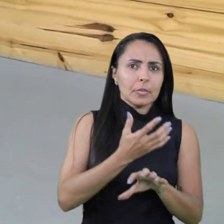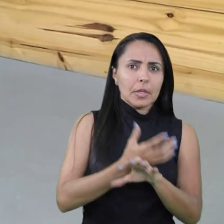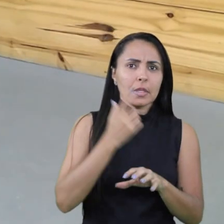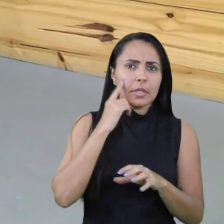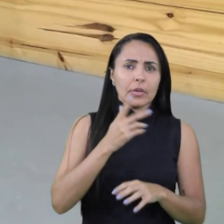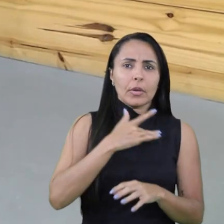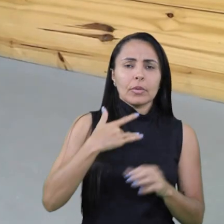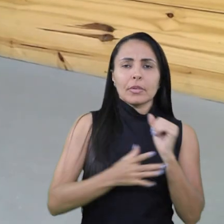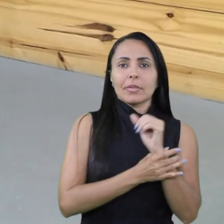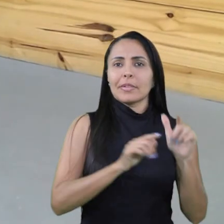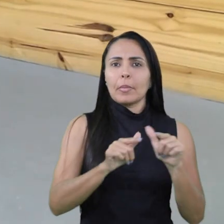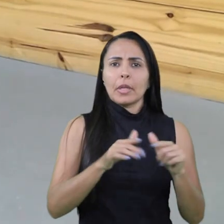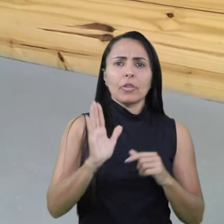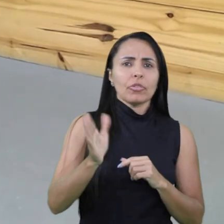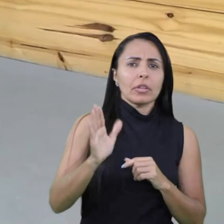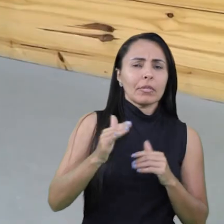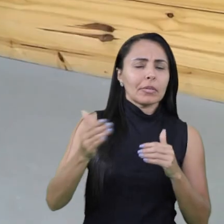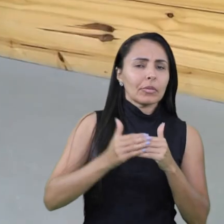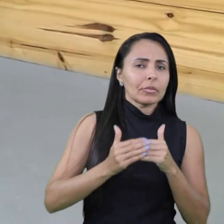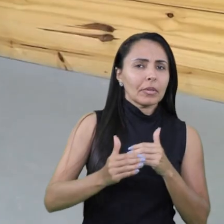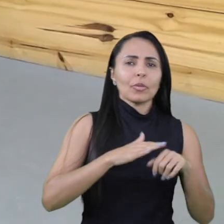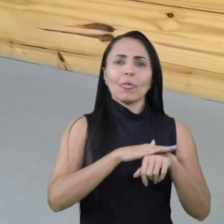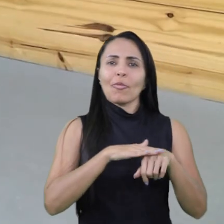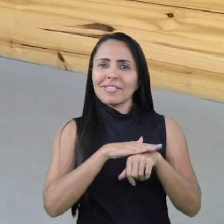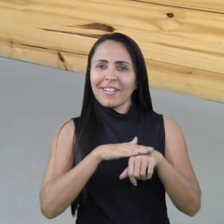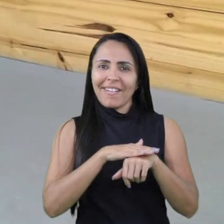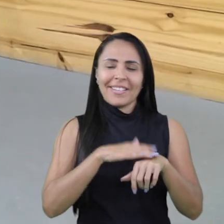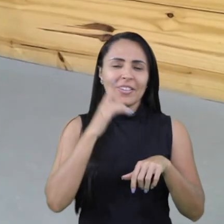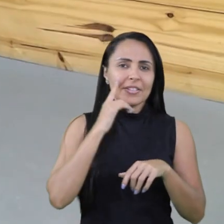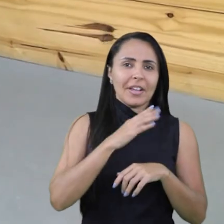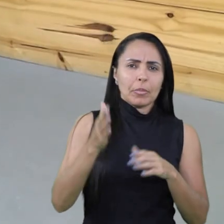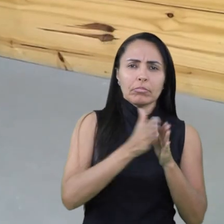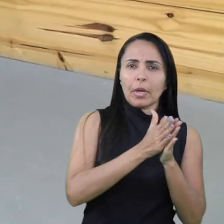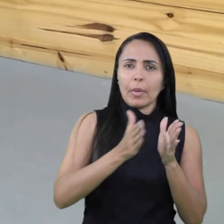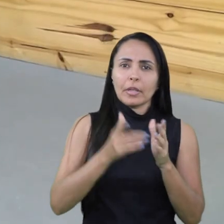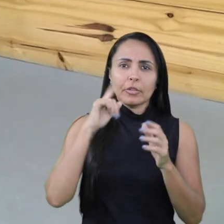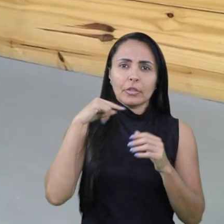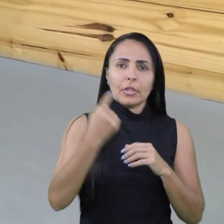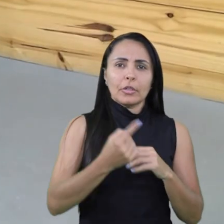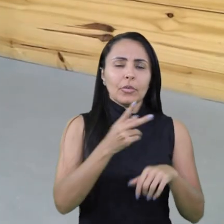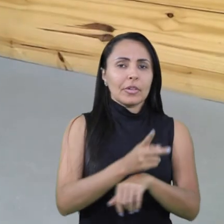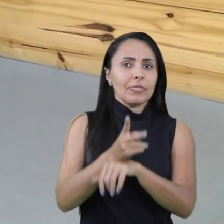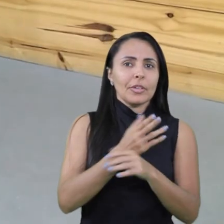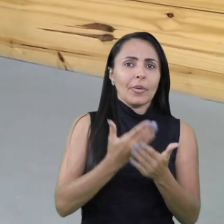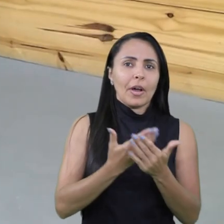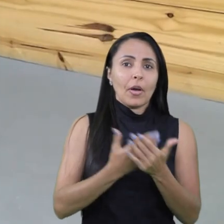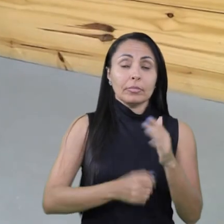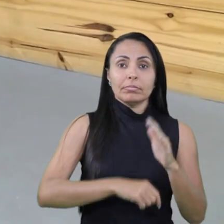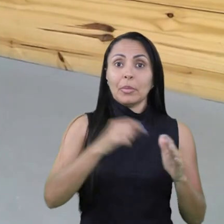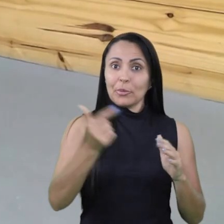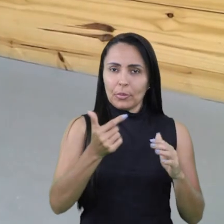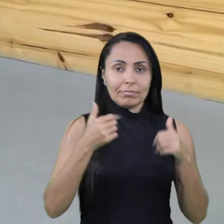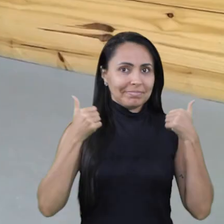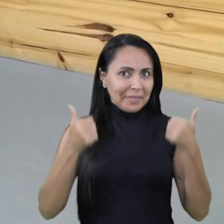Segurança do Trabalho, a gente já está dando aqui umas conversadas, estamos na metade das nossas videoaulas, a videoaula número 2,